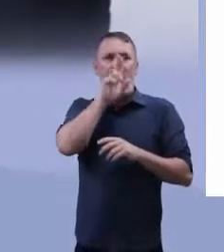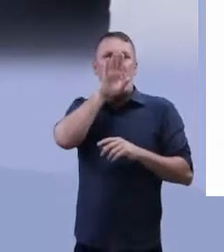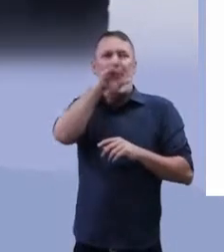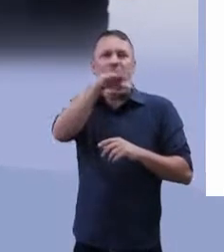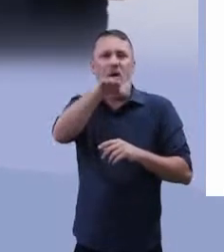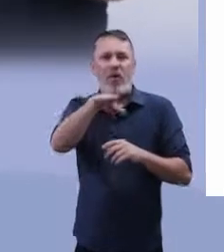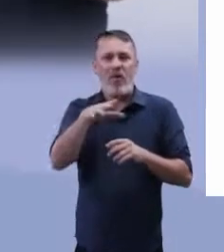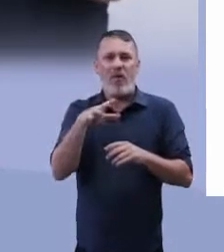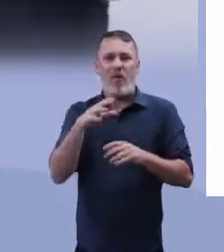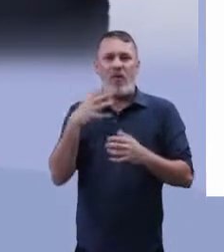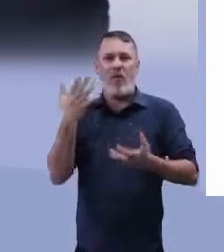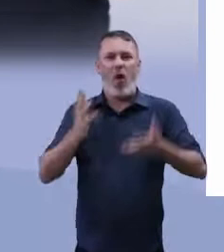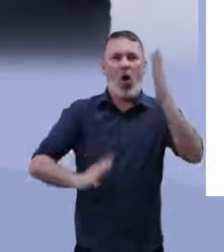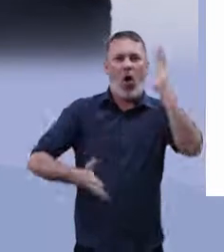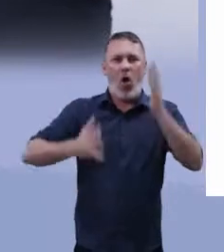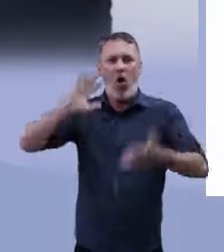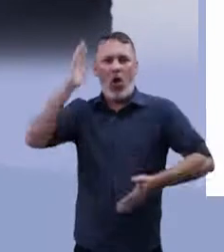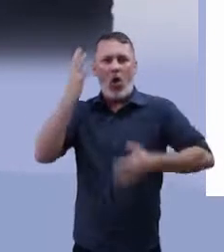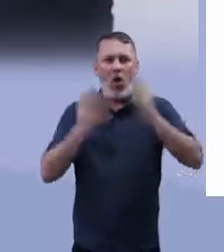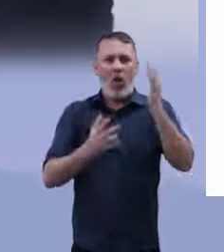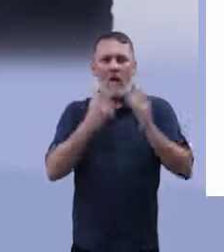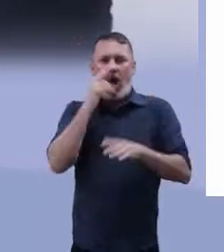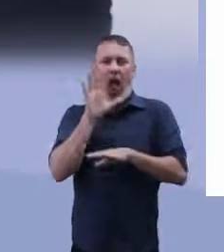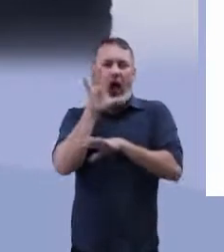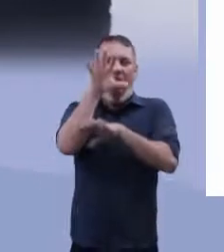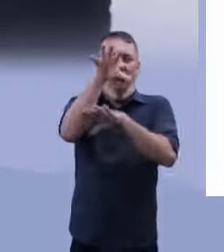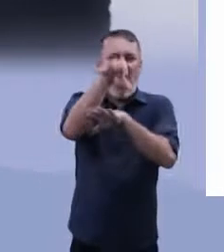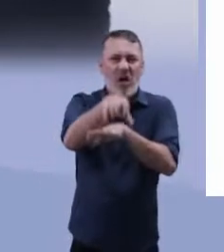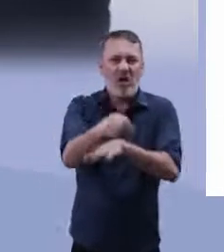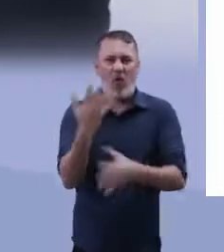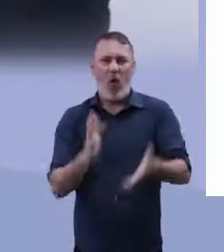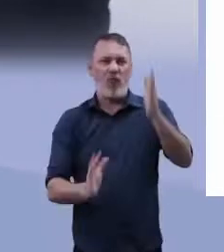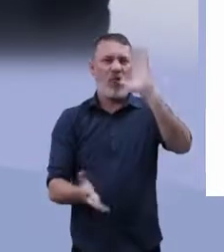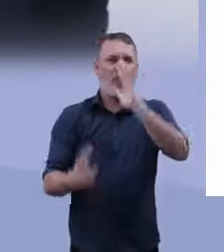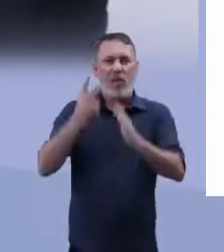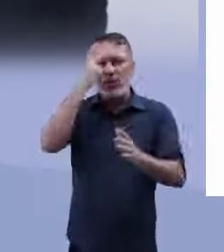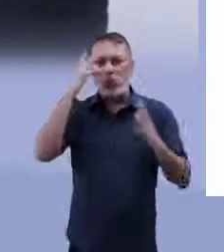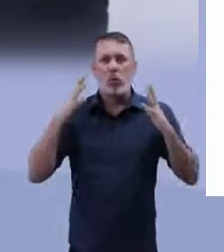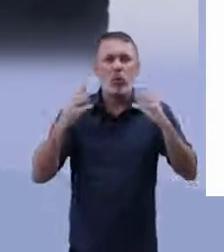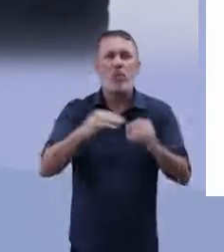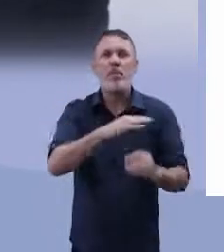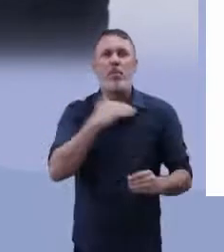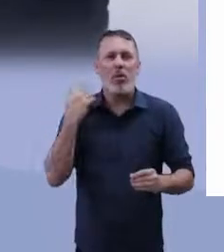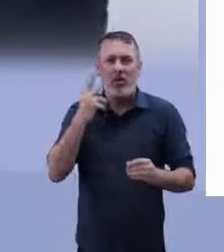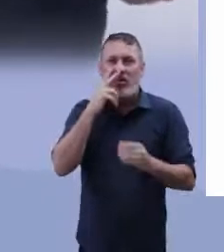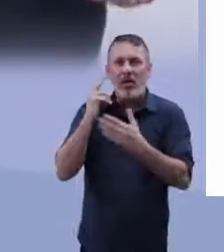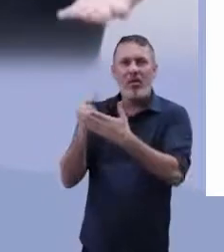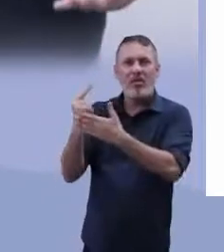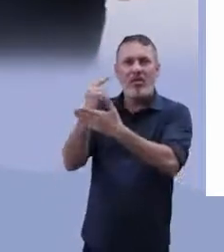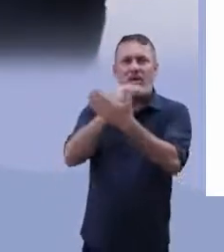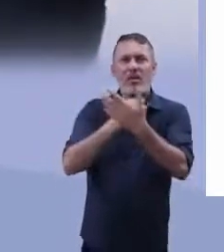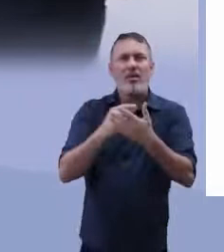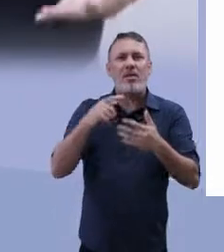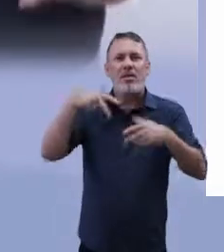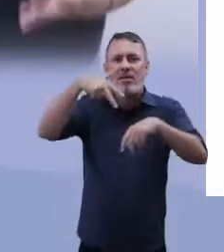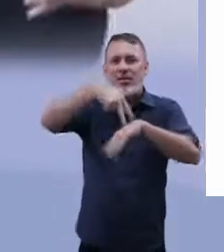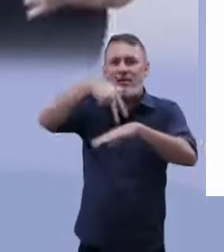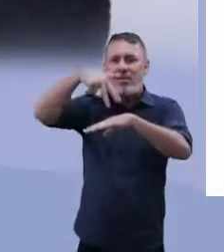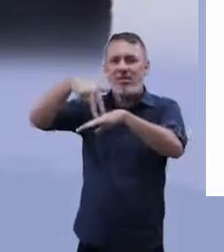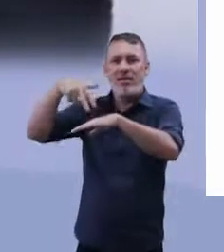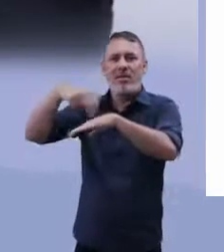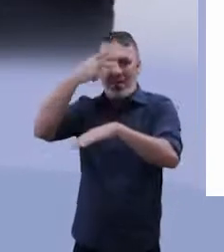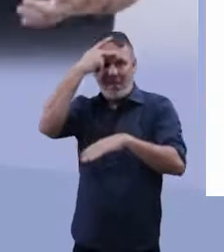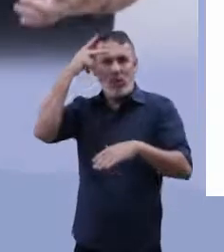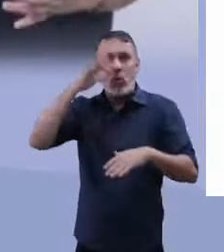engole as pessoas no meio do fogo com suas corcovas, com suas labaredas, e essas pessoas estão em profundo